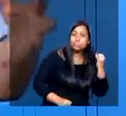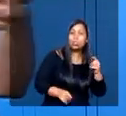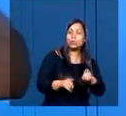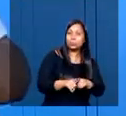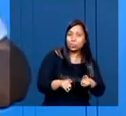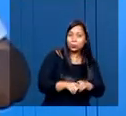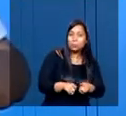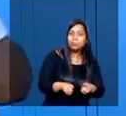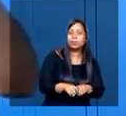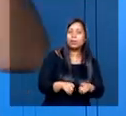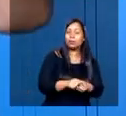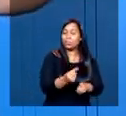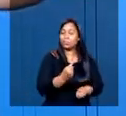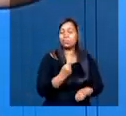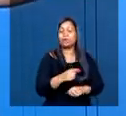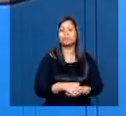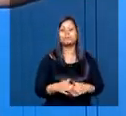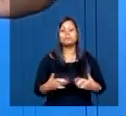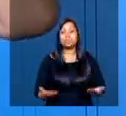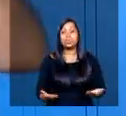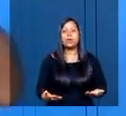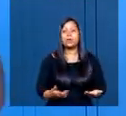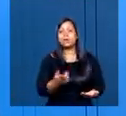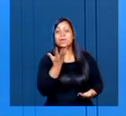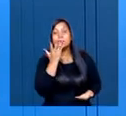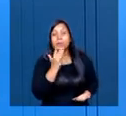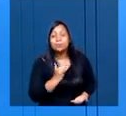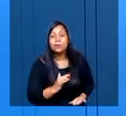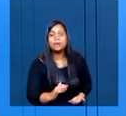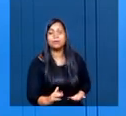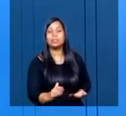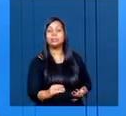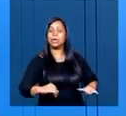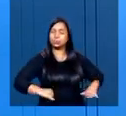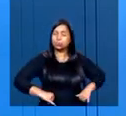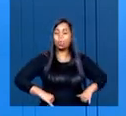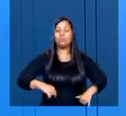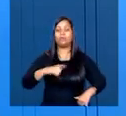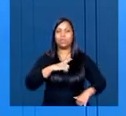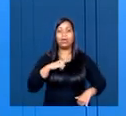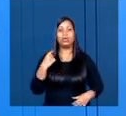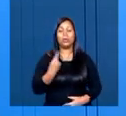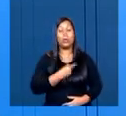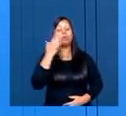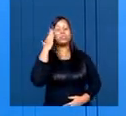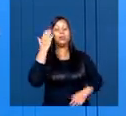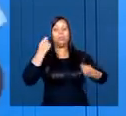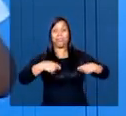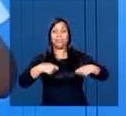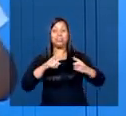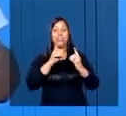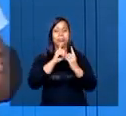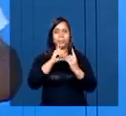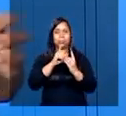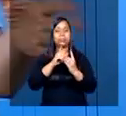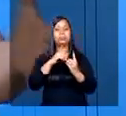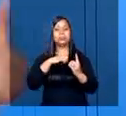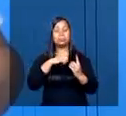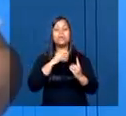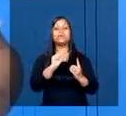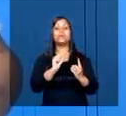faixa etária que veio para o projeto. Então, quando vem alguma criança que está em sofrimento, que a gente sabe que precisa de atendimento, a gente tem feito